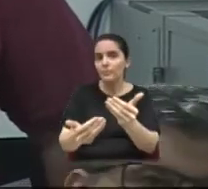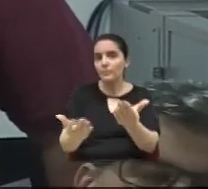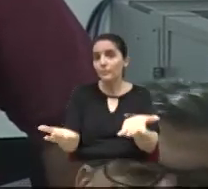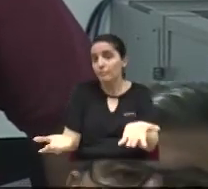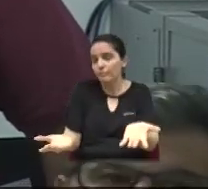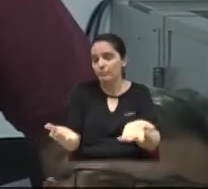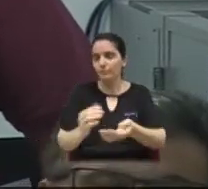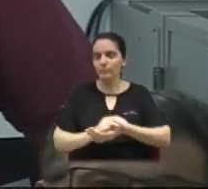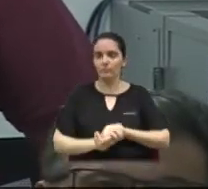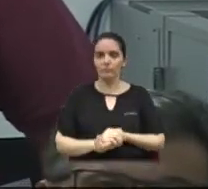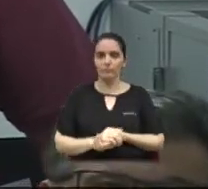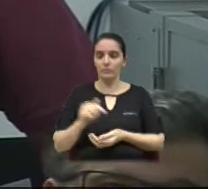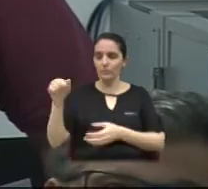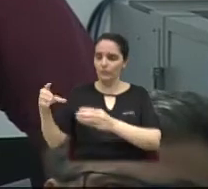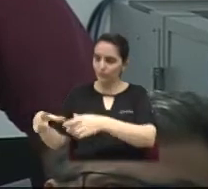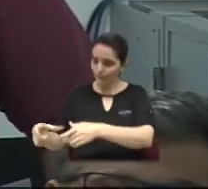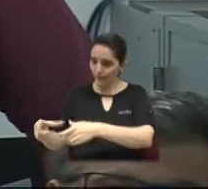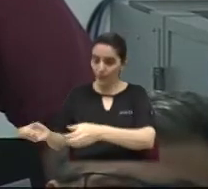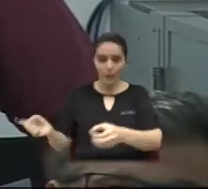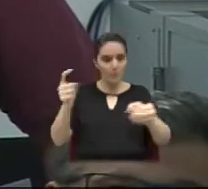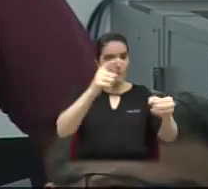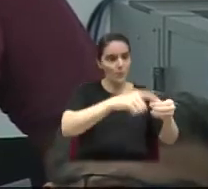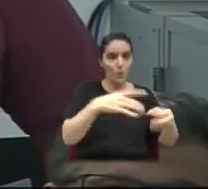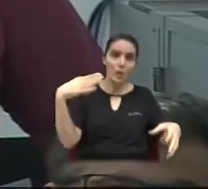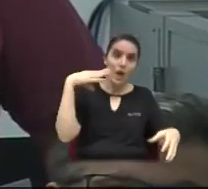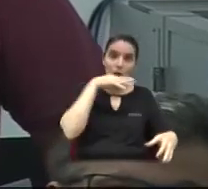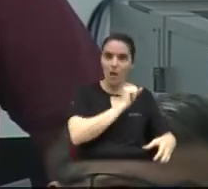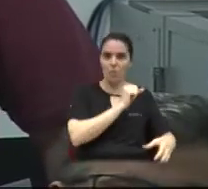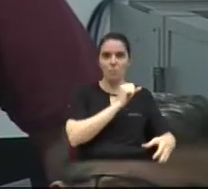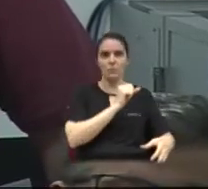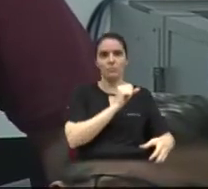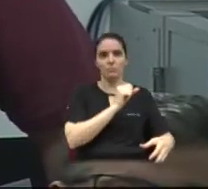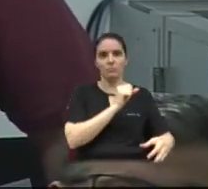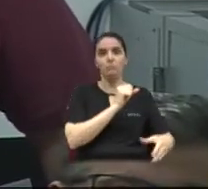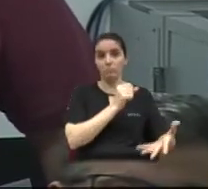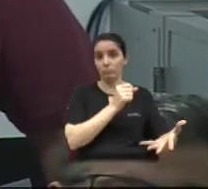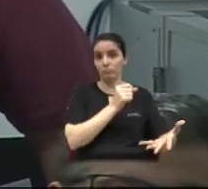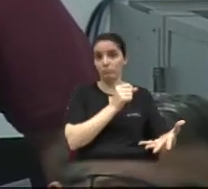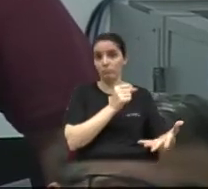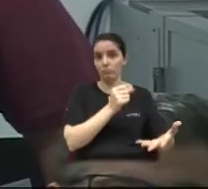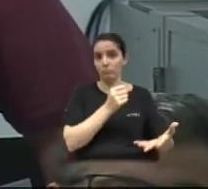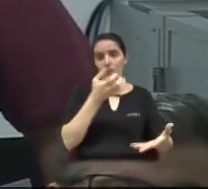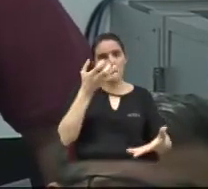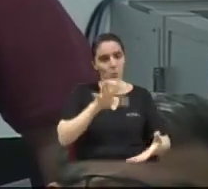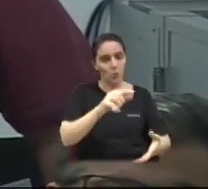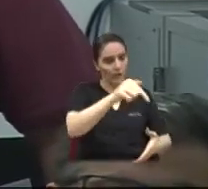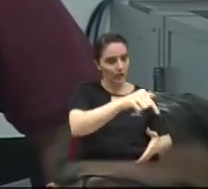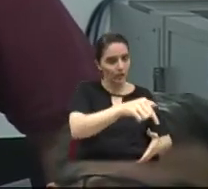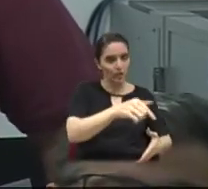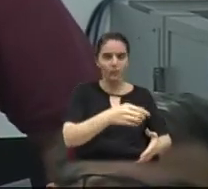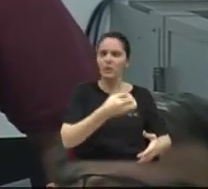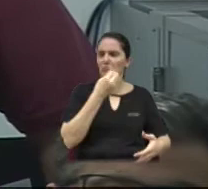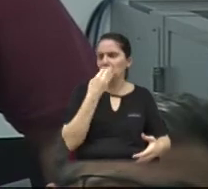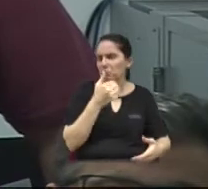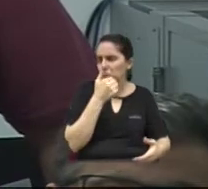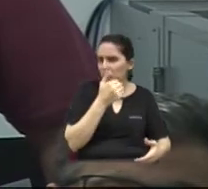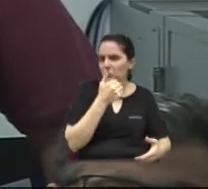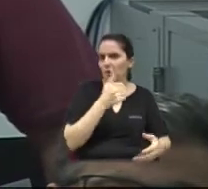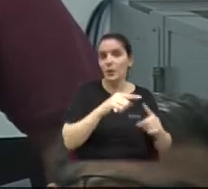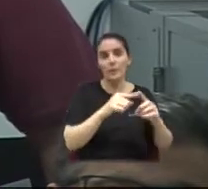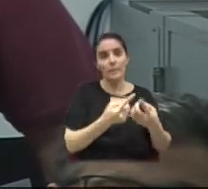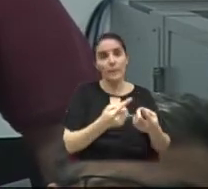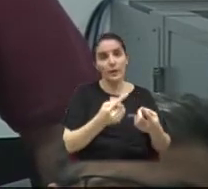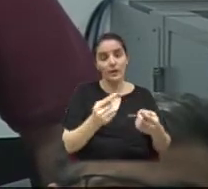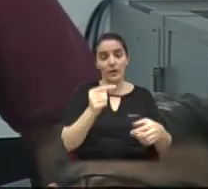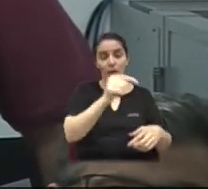volte rápido para a policlínica até achar uma solução. Se não quer que fique na policlínica, tudo bem, ótimo. Mas volta lá,